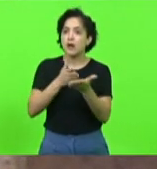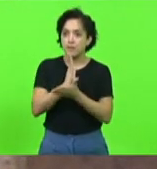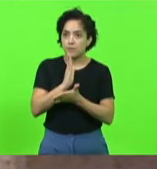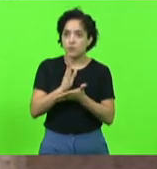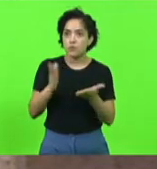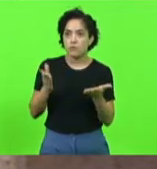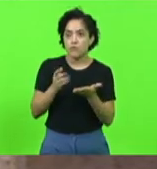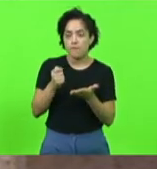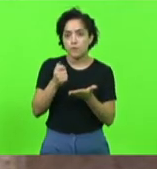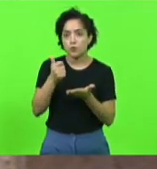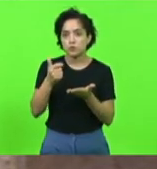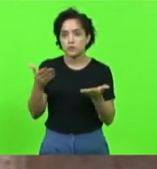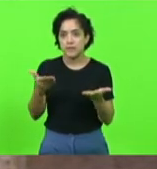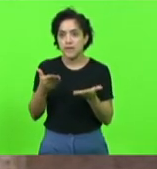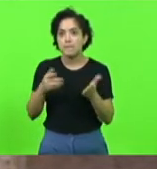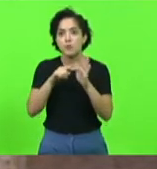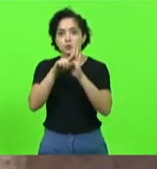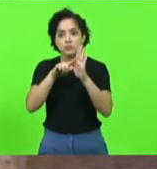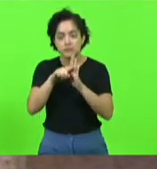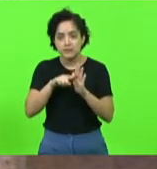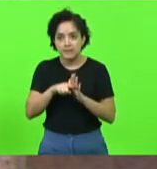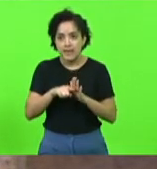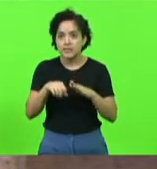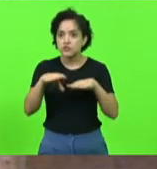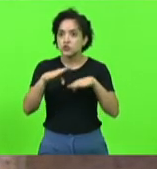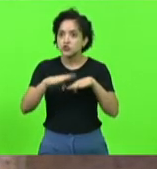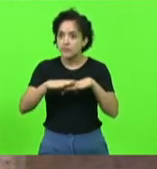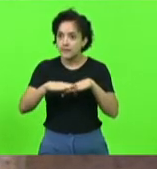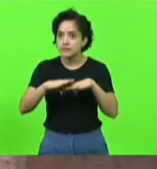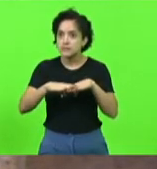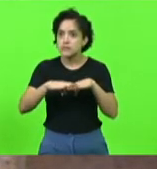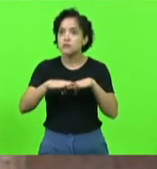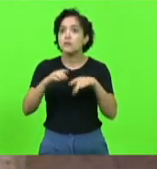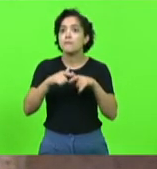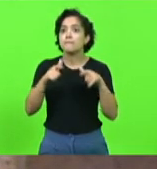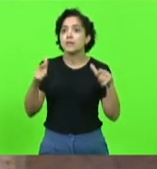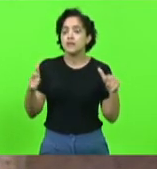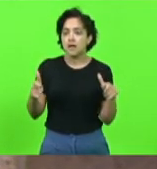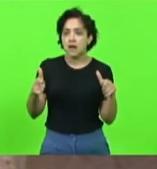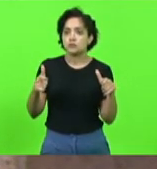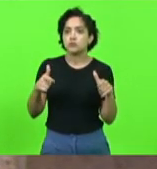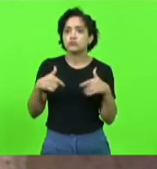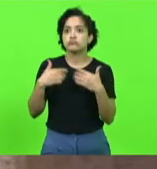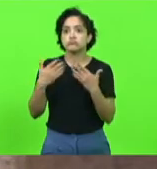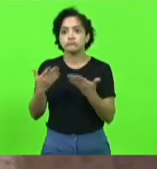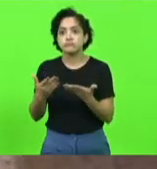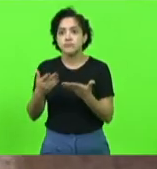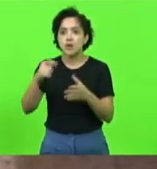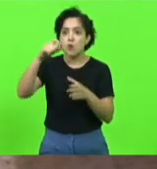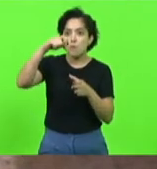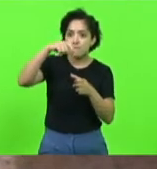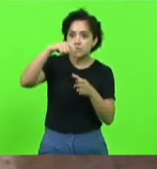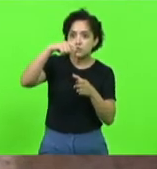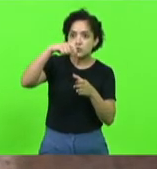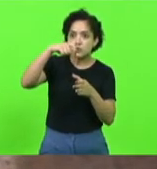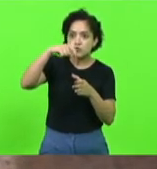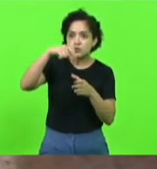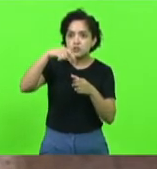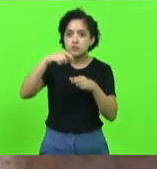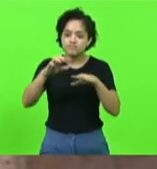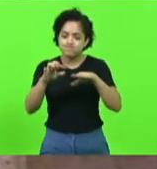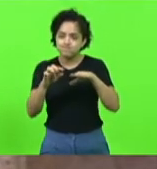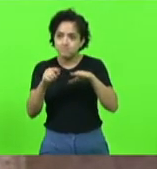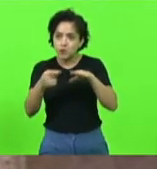recentemente um teste de pezinho ampliado, hoje em dia, por algumas gotinhas tiradas do pé